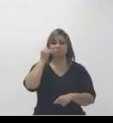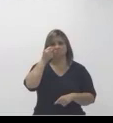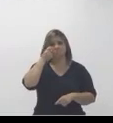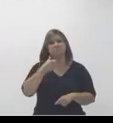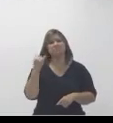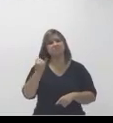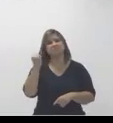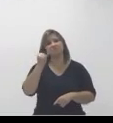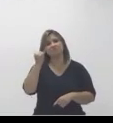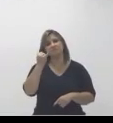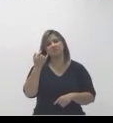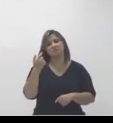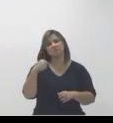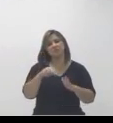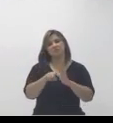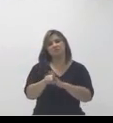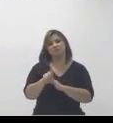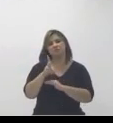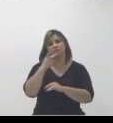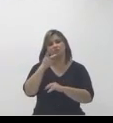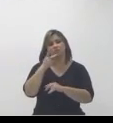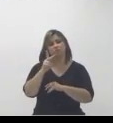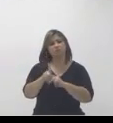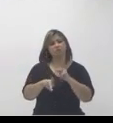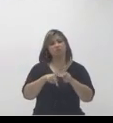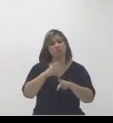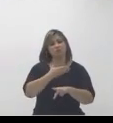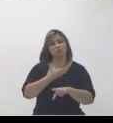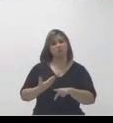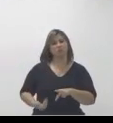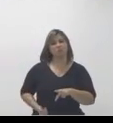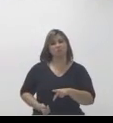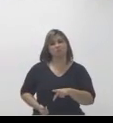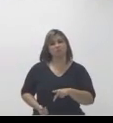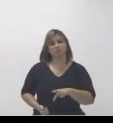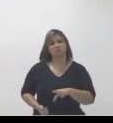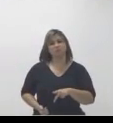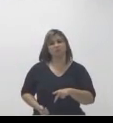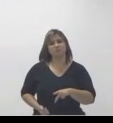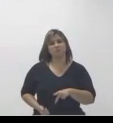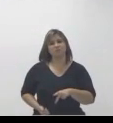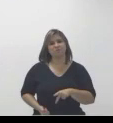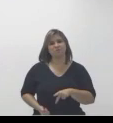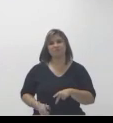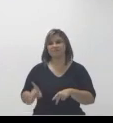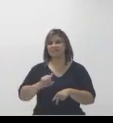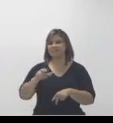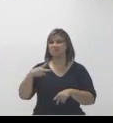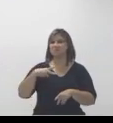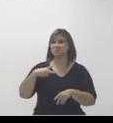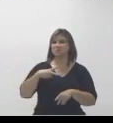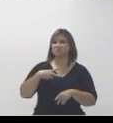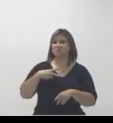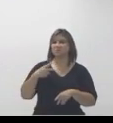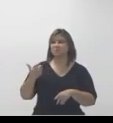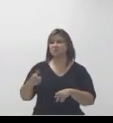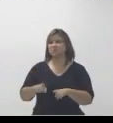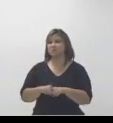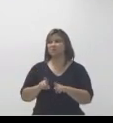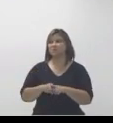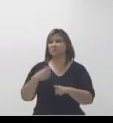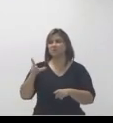ideia do sinal do público não estatal em tese as comunidades ou outros dispositivos